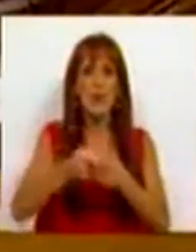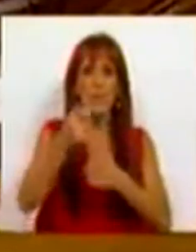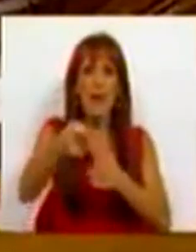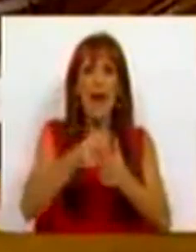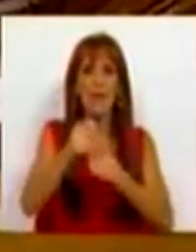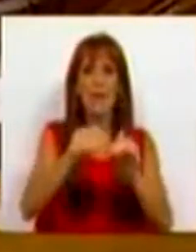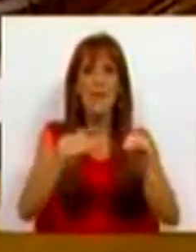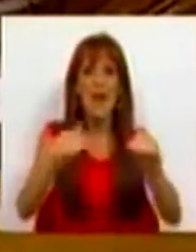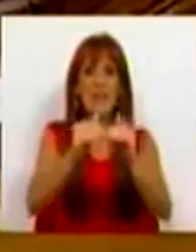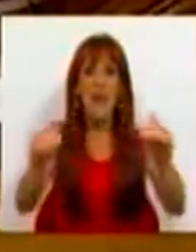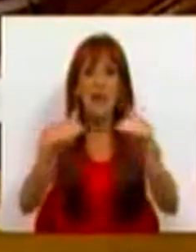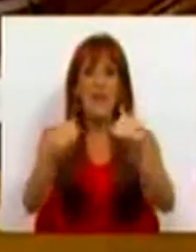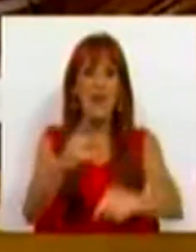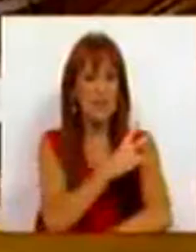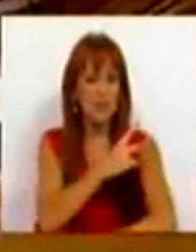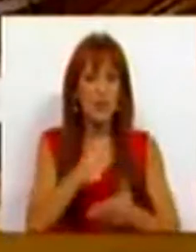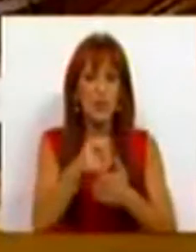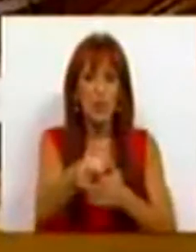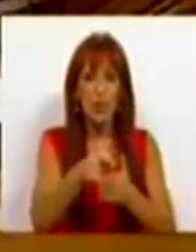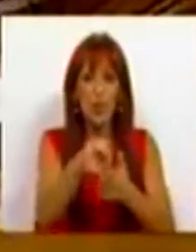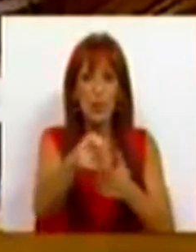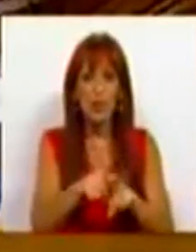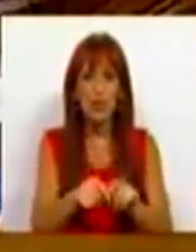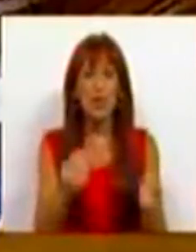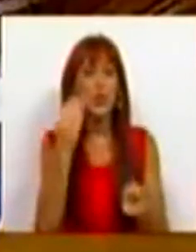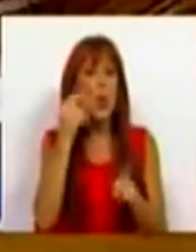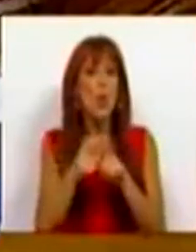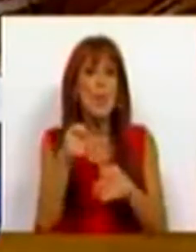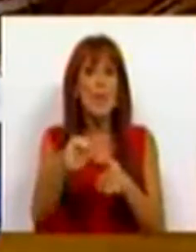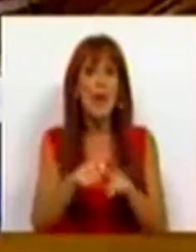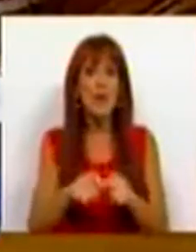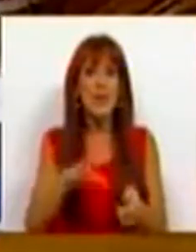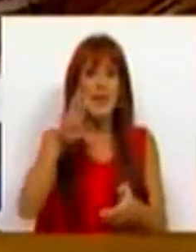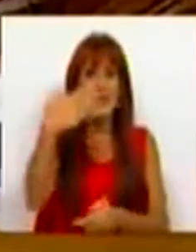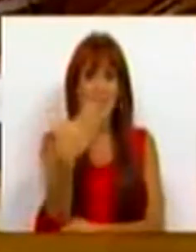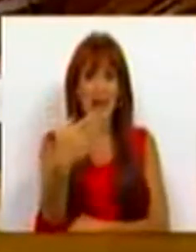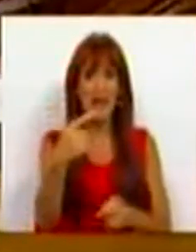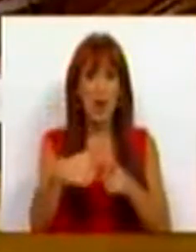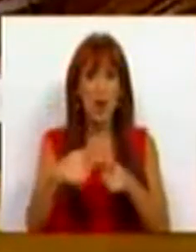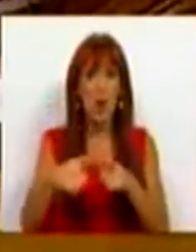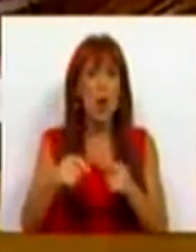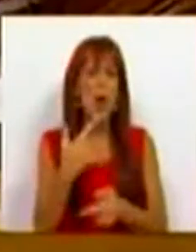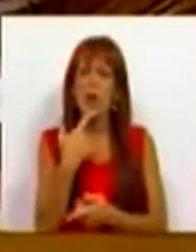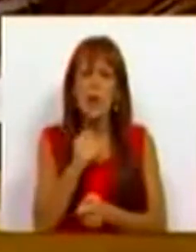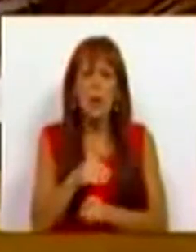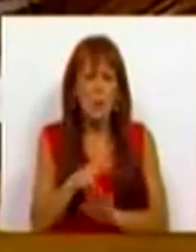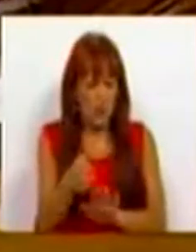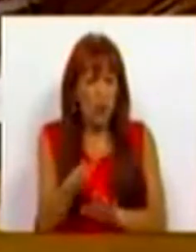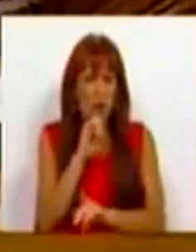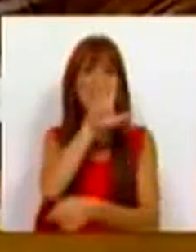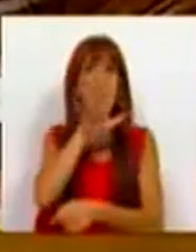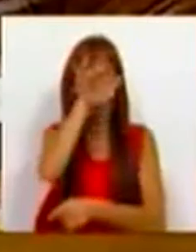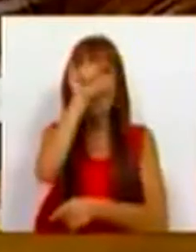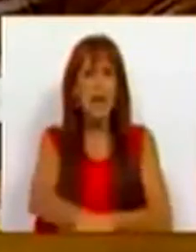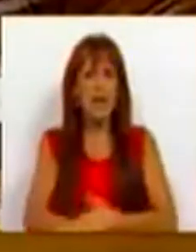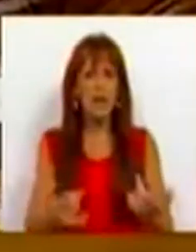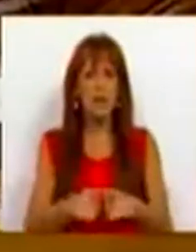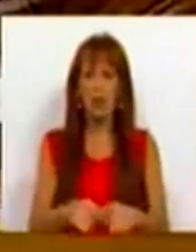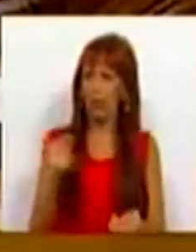pagamento faseado das propinas. Um mecanismo de pagamento em 7 prestações que não exclui a possibilidade de cada